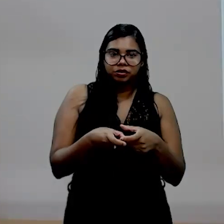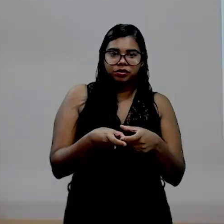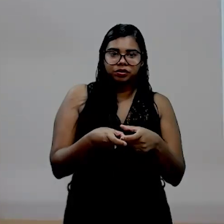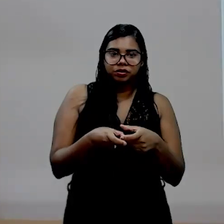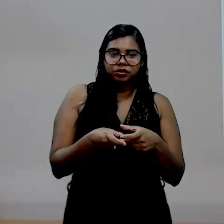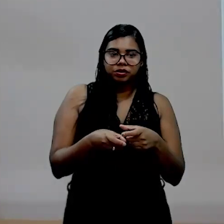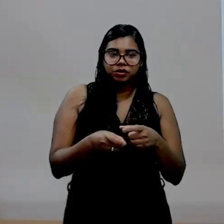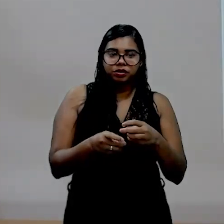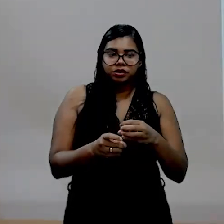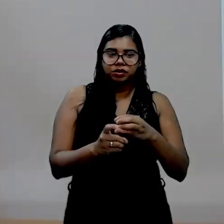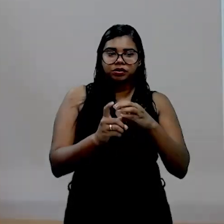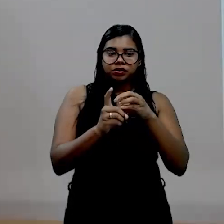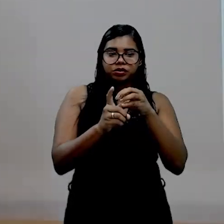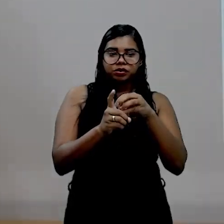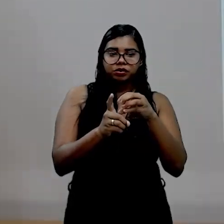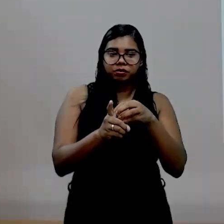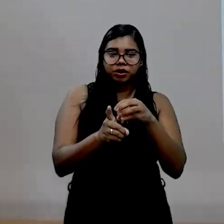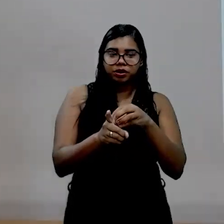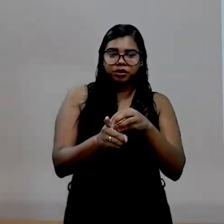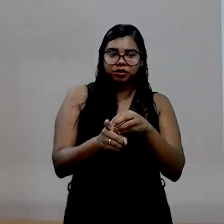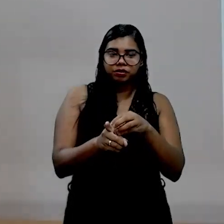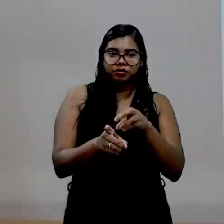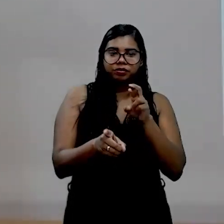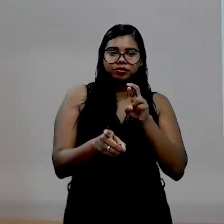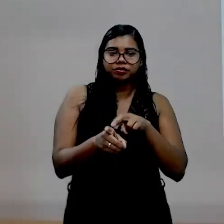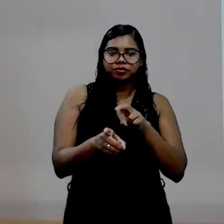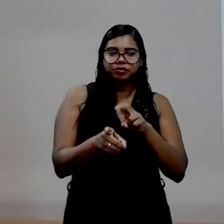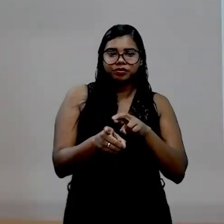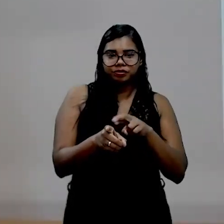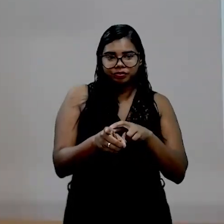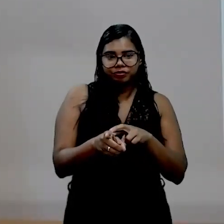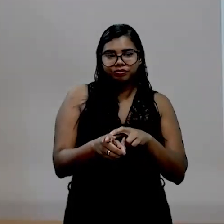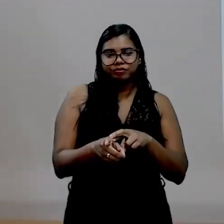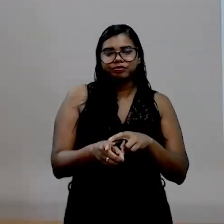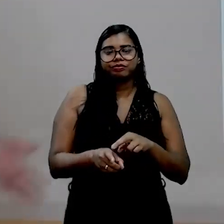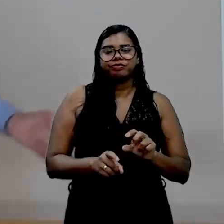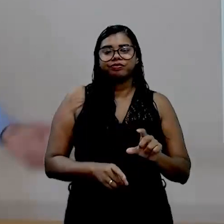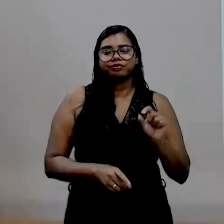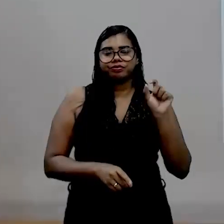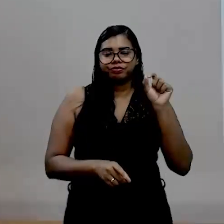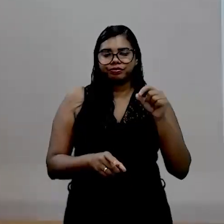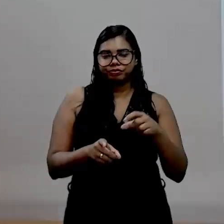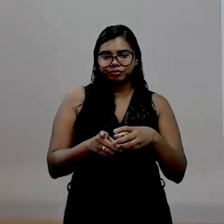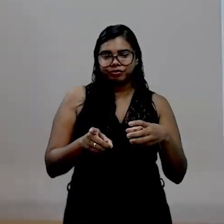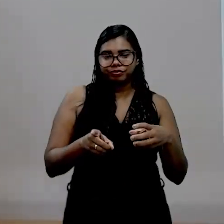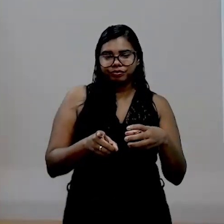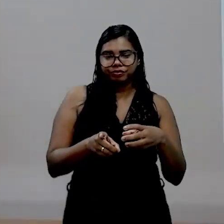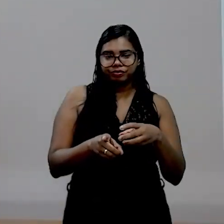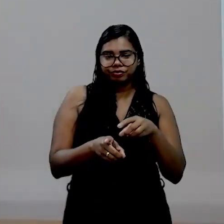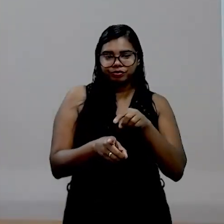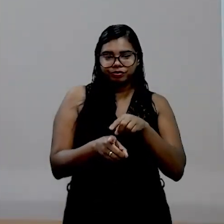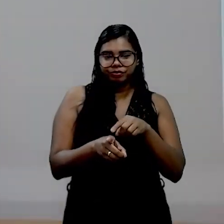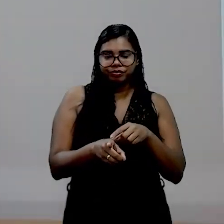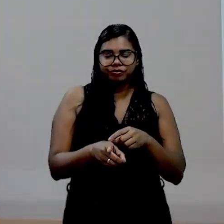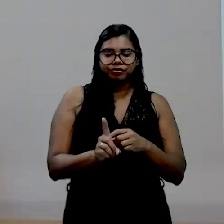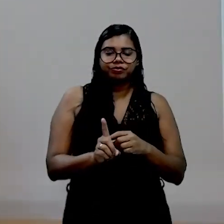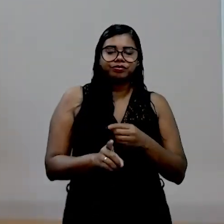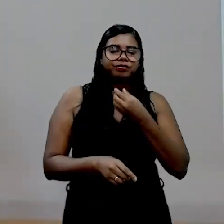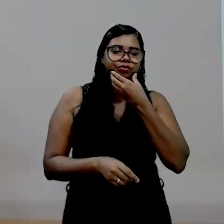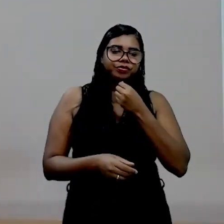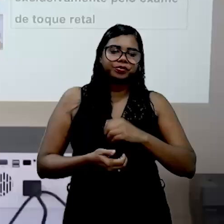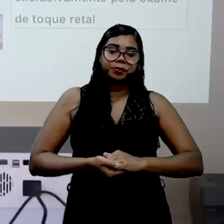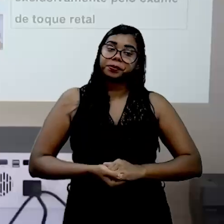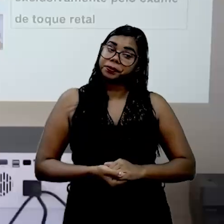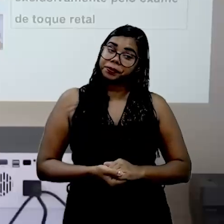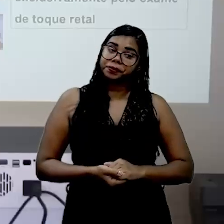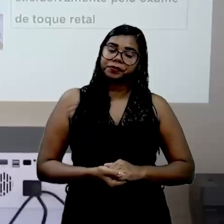assim? Ó. Então, se ela cresceu assim, ela pode ter, ó. Não sente nada, né?